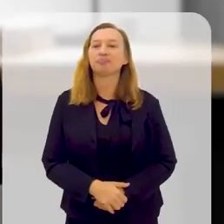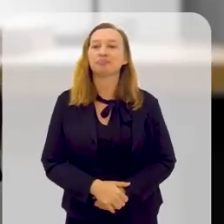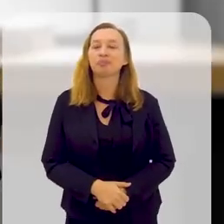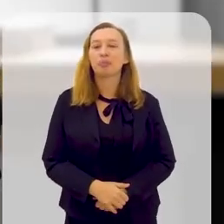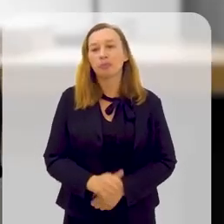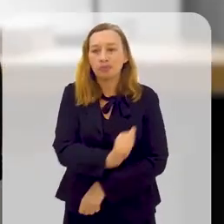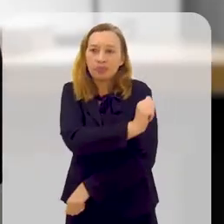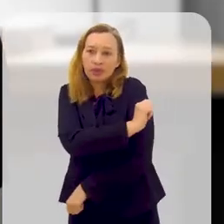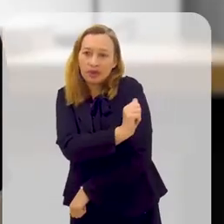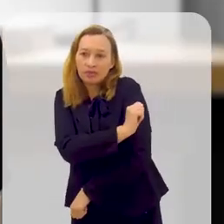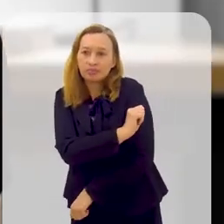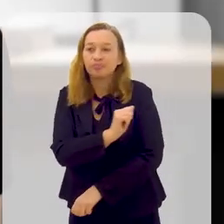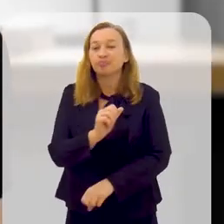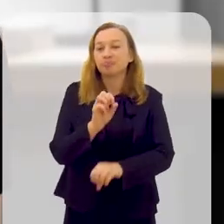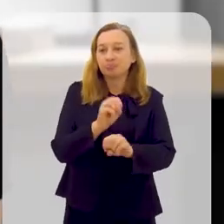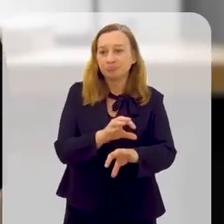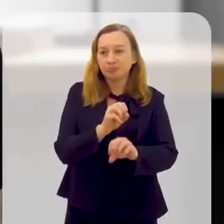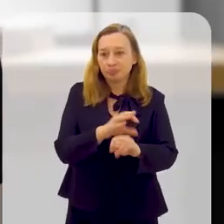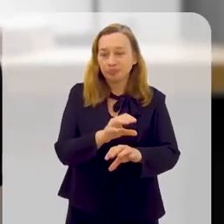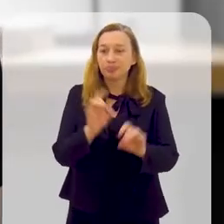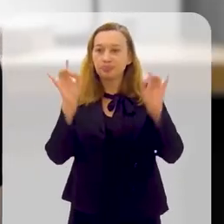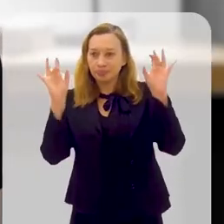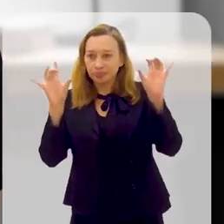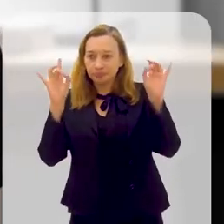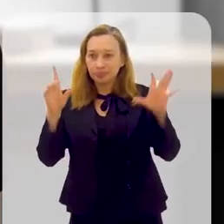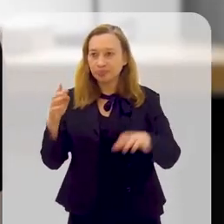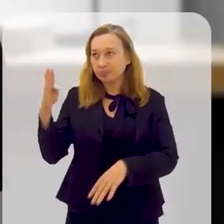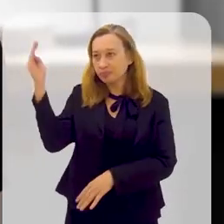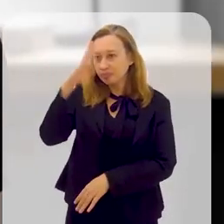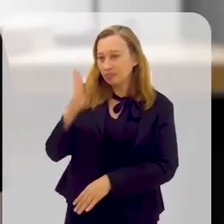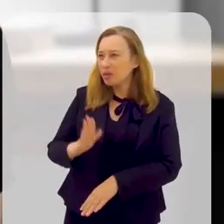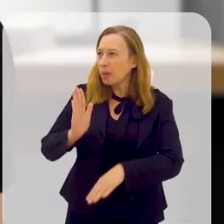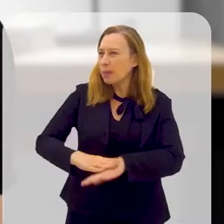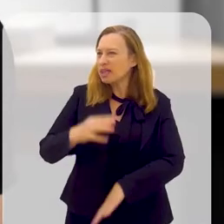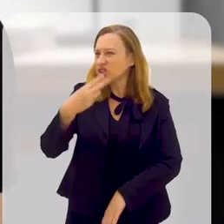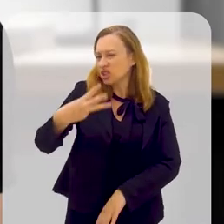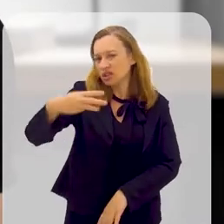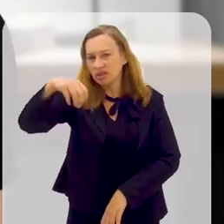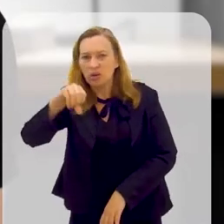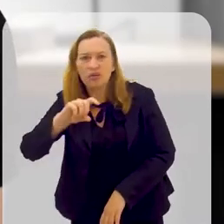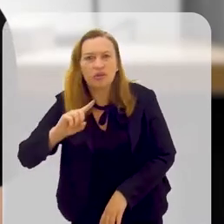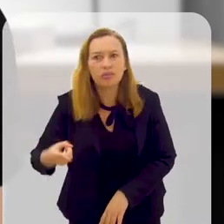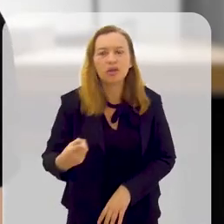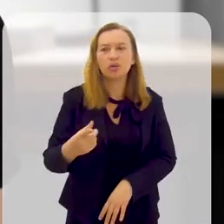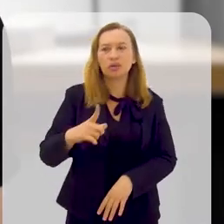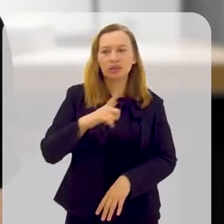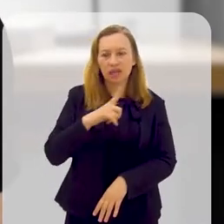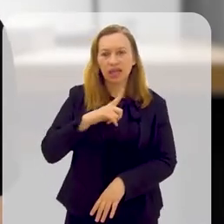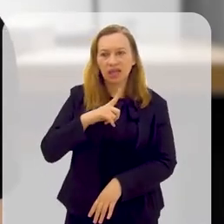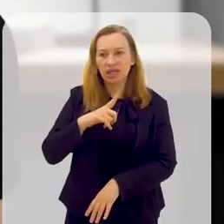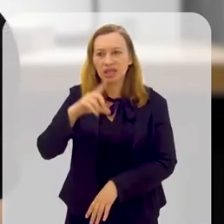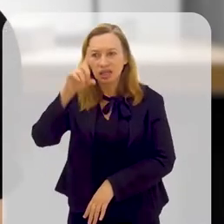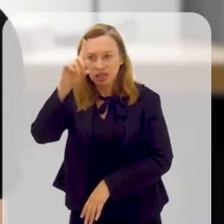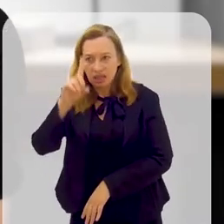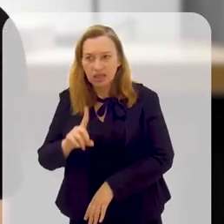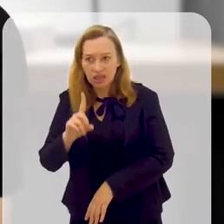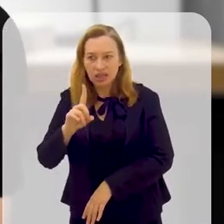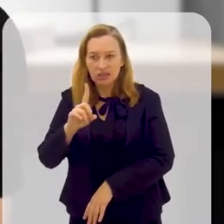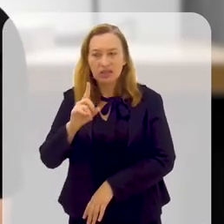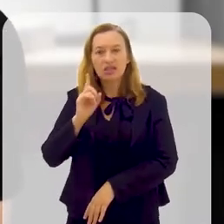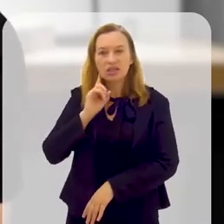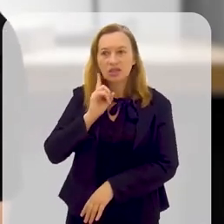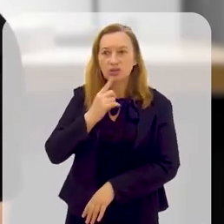considerando alunos da Educação Especial no Brasil 39 mil tem deficiência